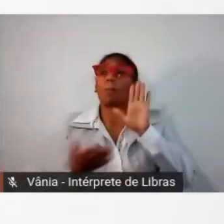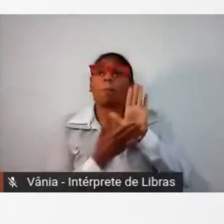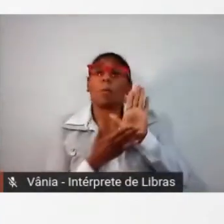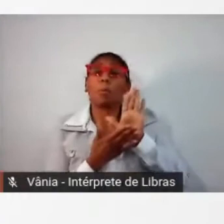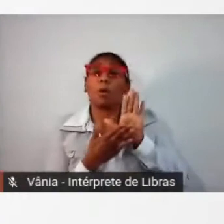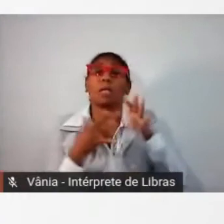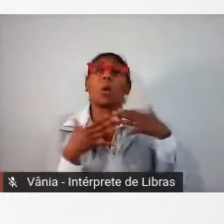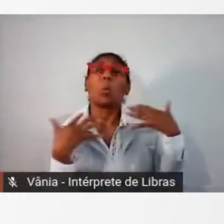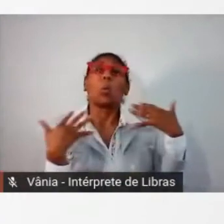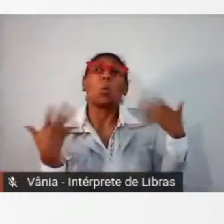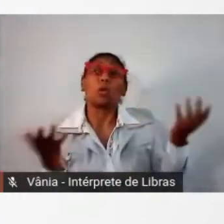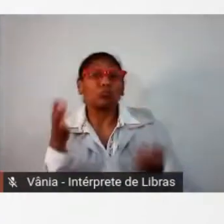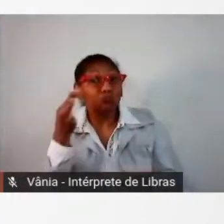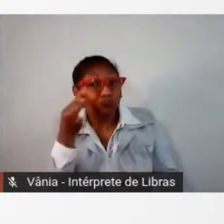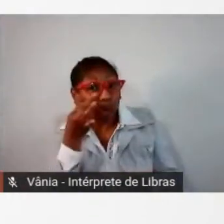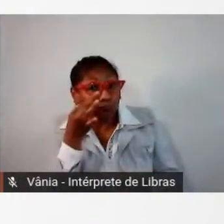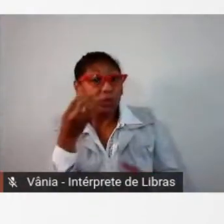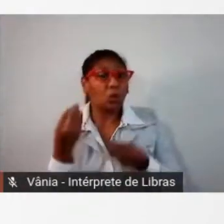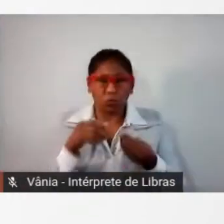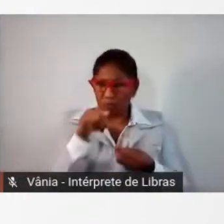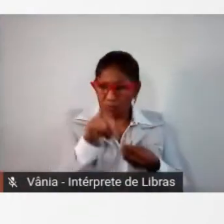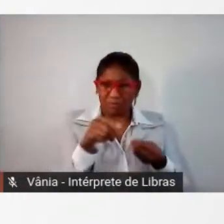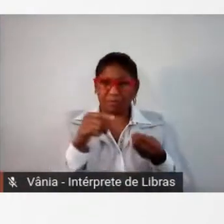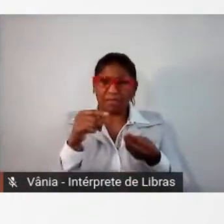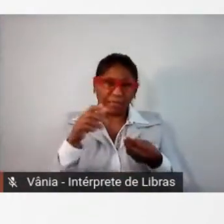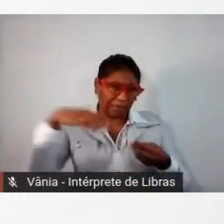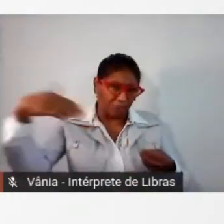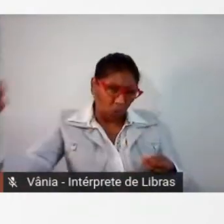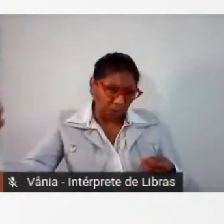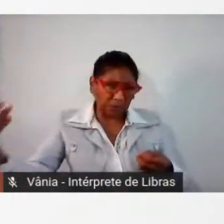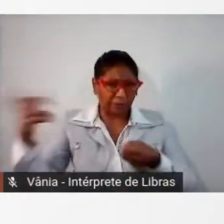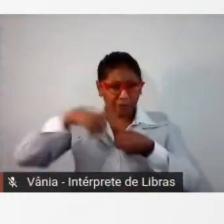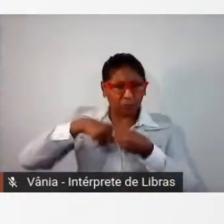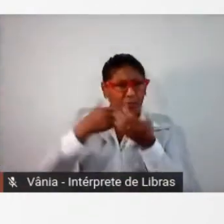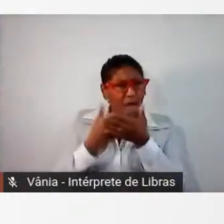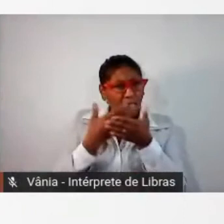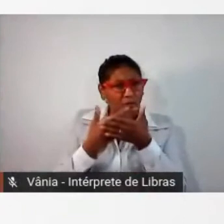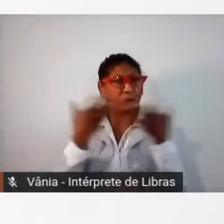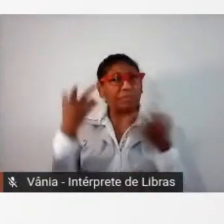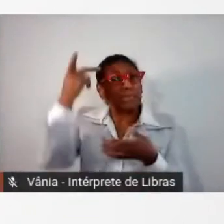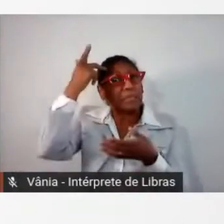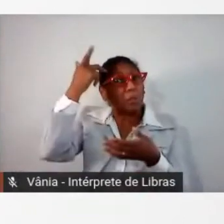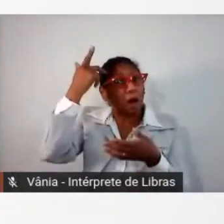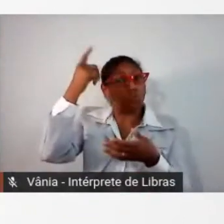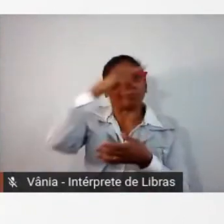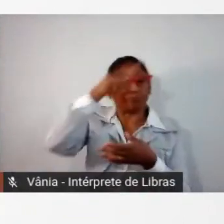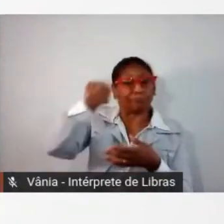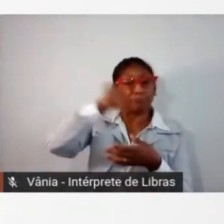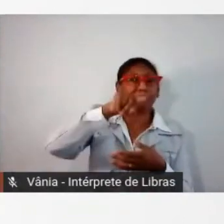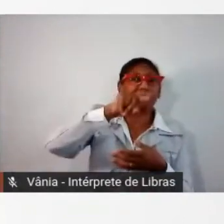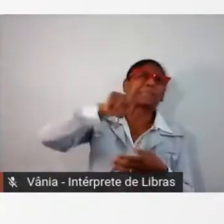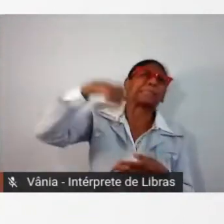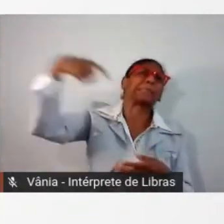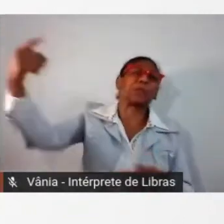o ensino presencial? O senhor cogita postergar o eventual retorno, como ocorreu em São Paulo, por exemplo, com aulas previstas